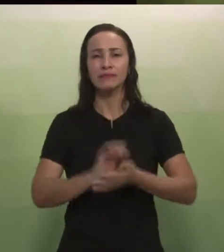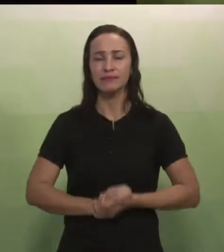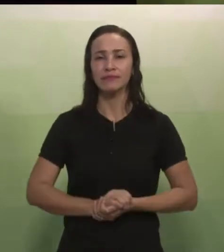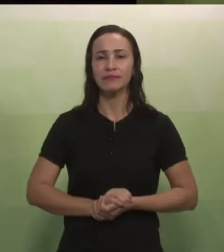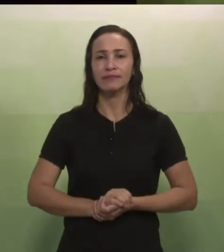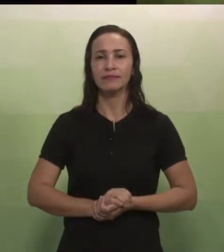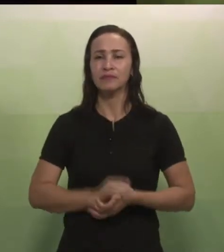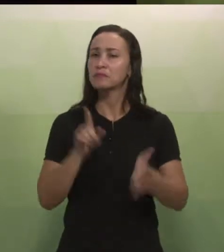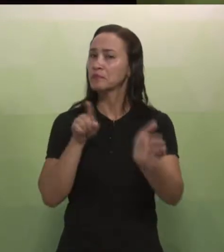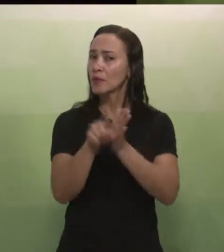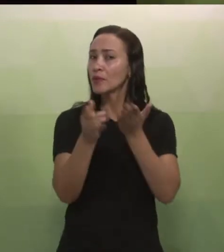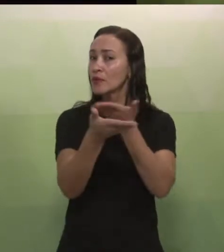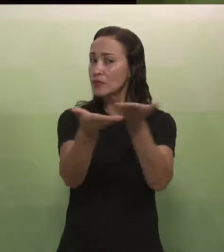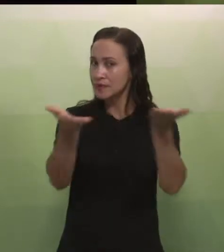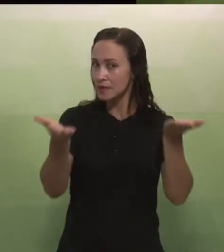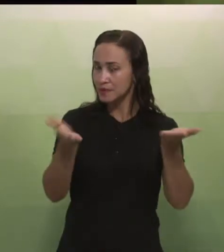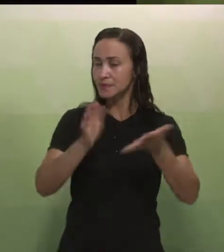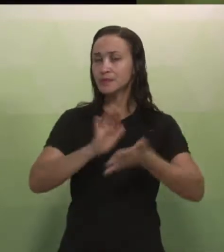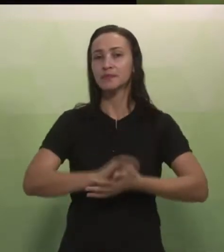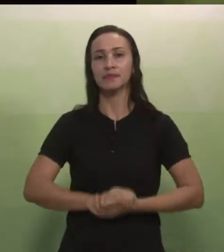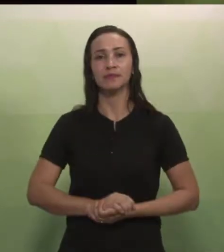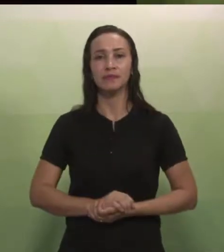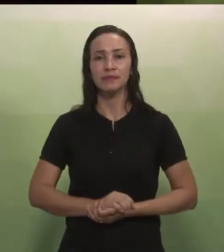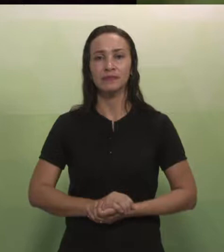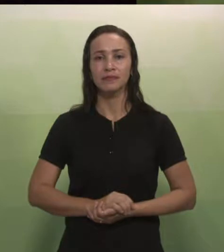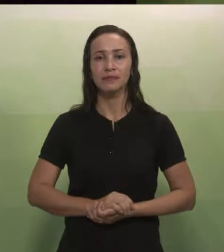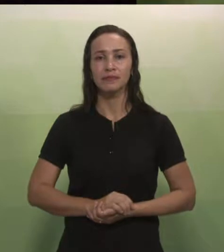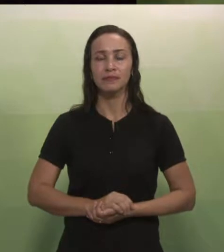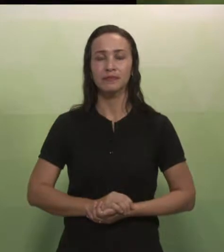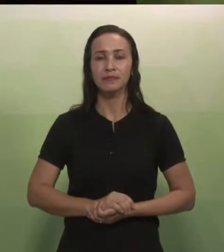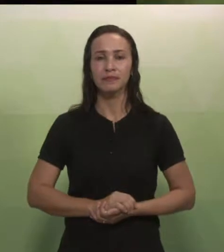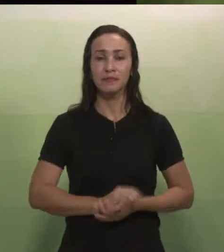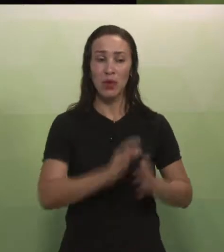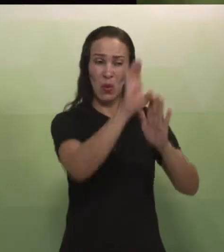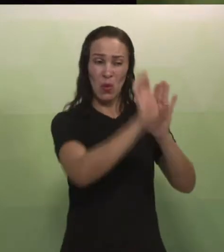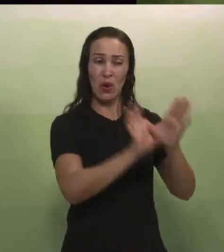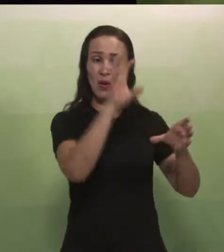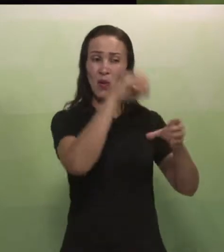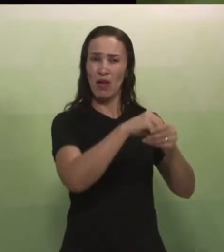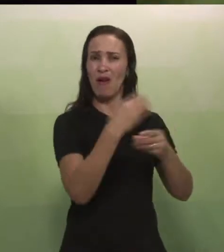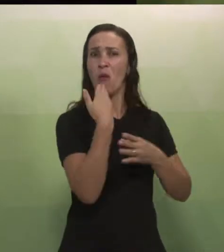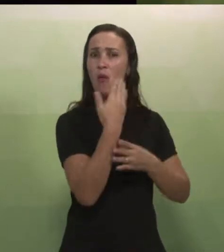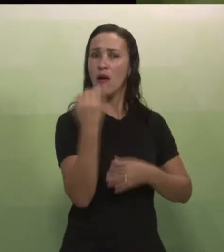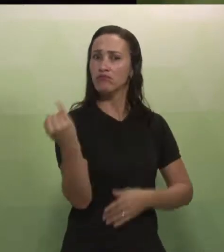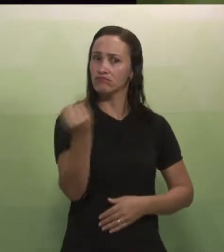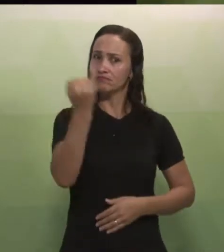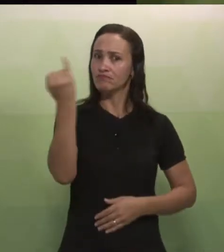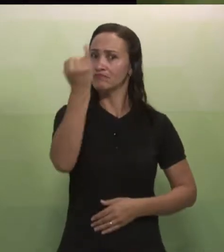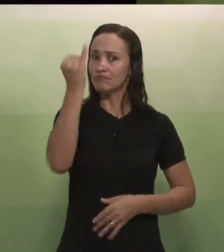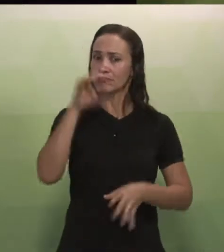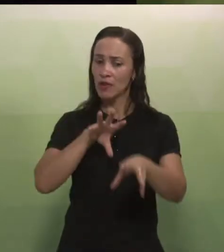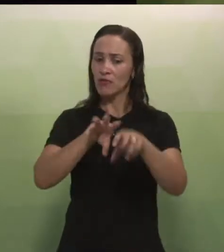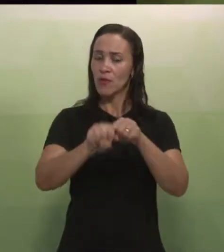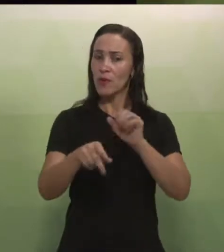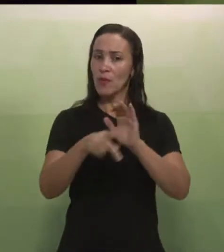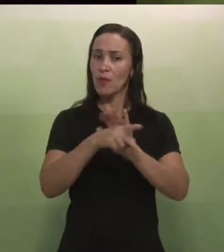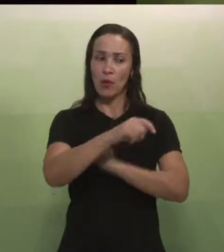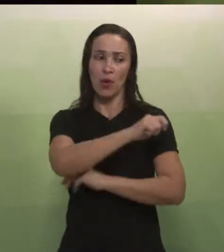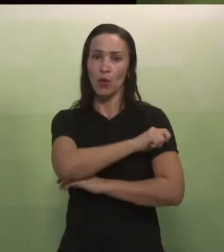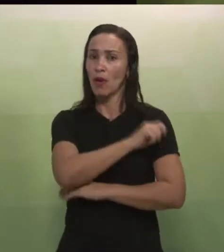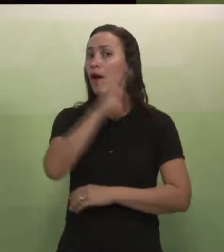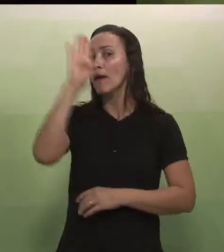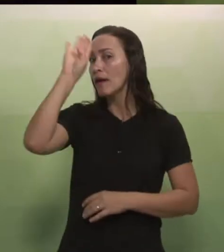por um questionamento. Qual a importância desse componente curricular na formação do